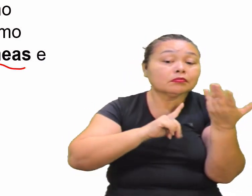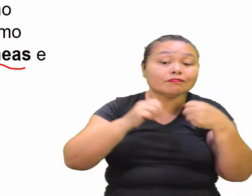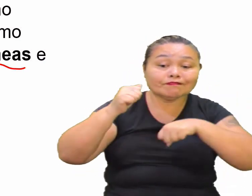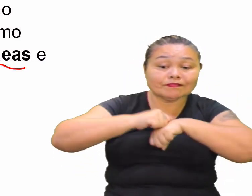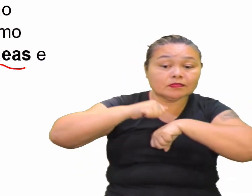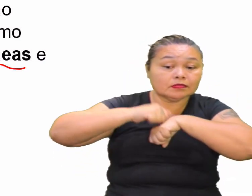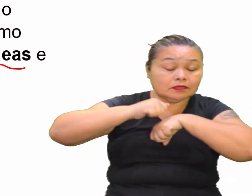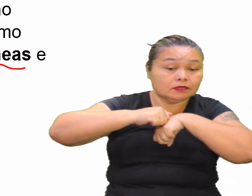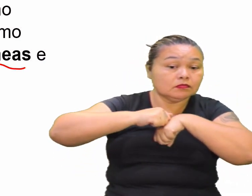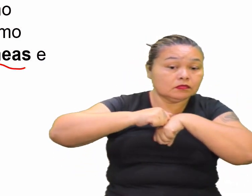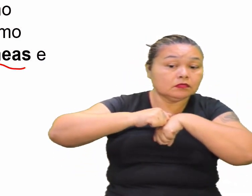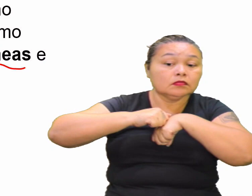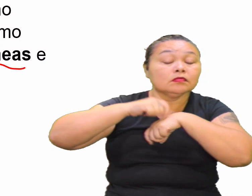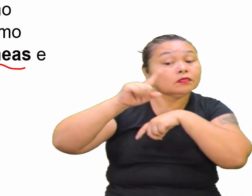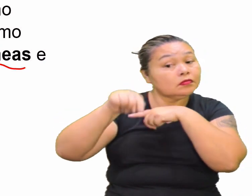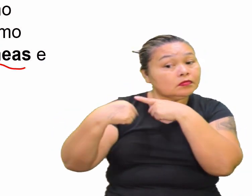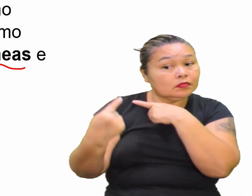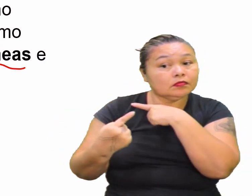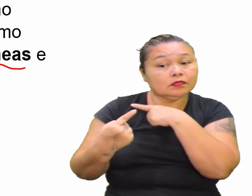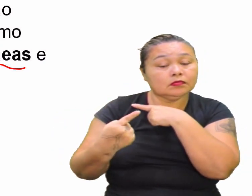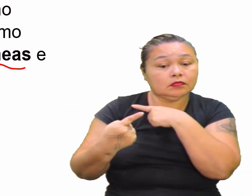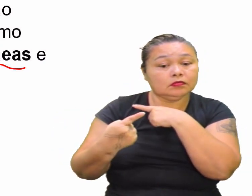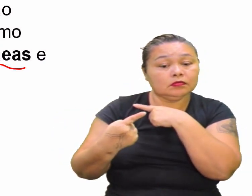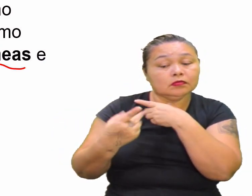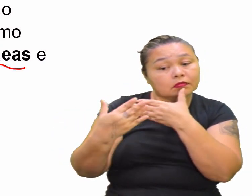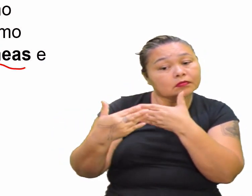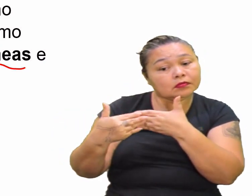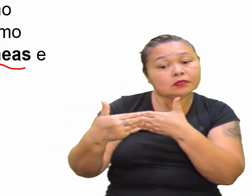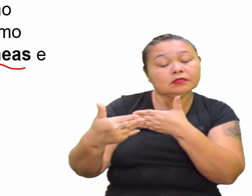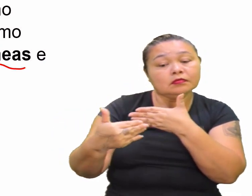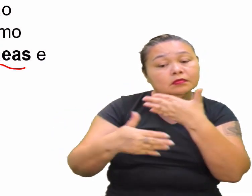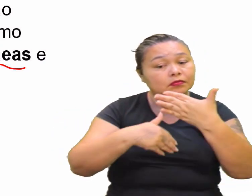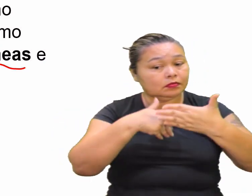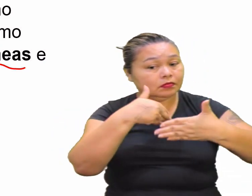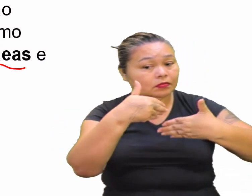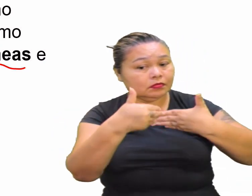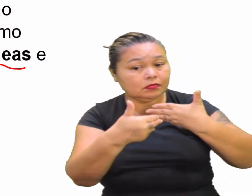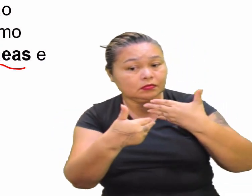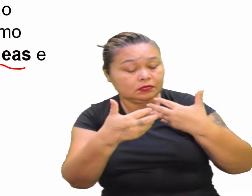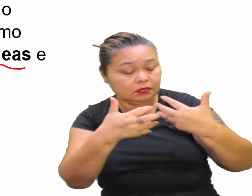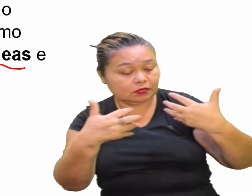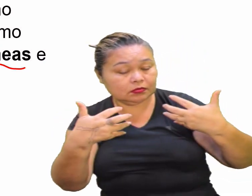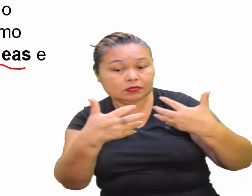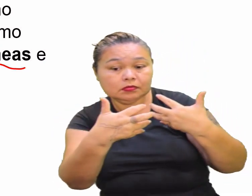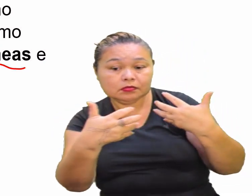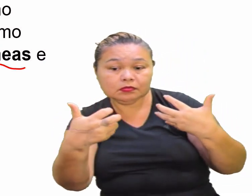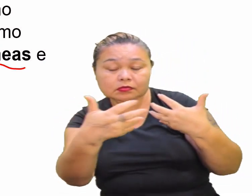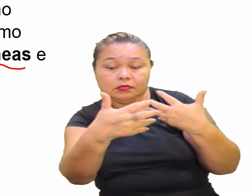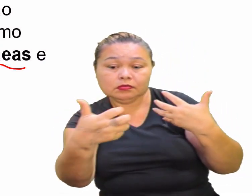Rocha. Isso mesmo. Né? E elas vão começando a fazer o processo de